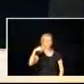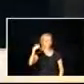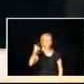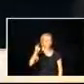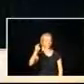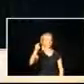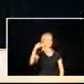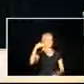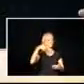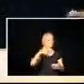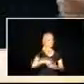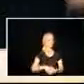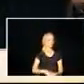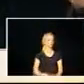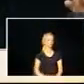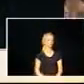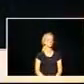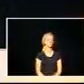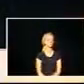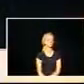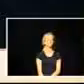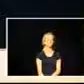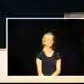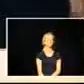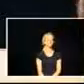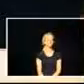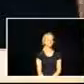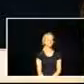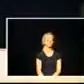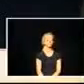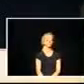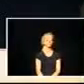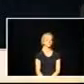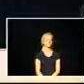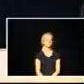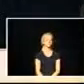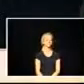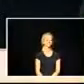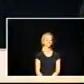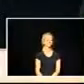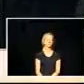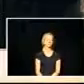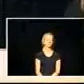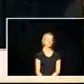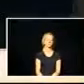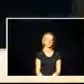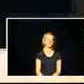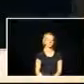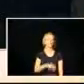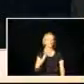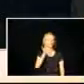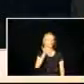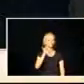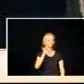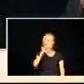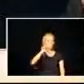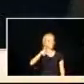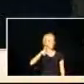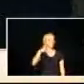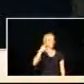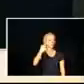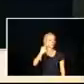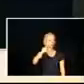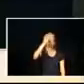Então, quando o prefeito mandar para esta casa a revisão do